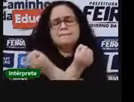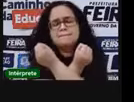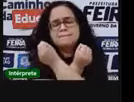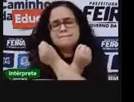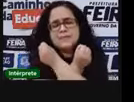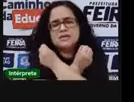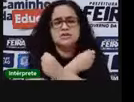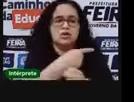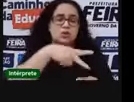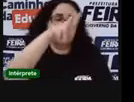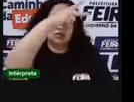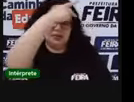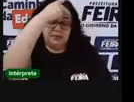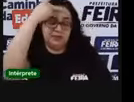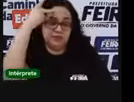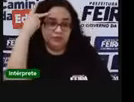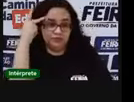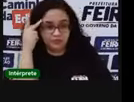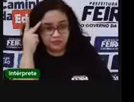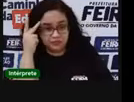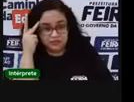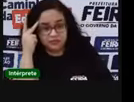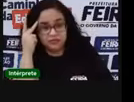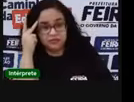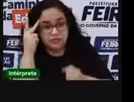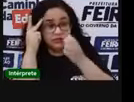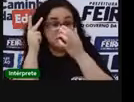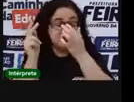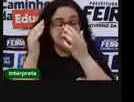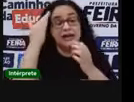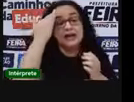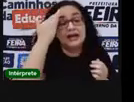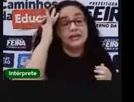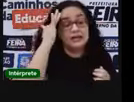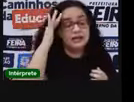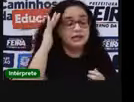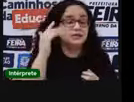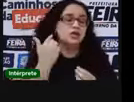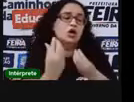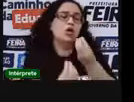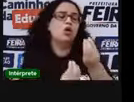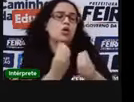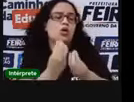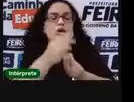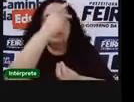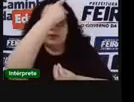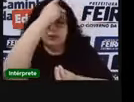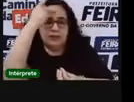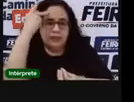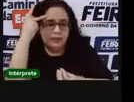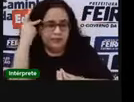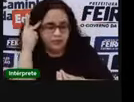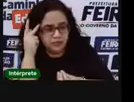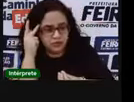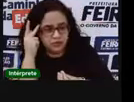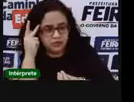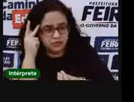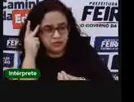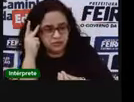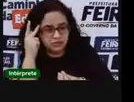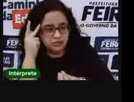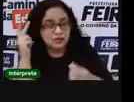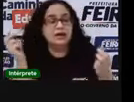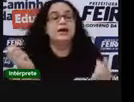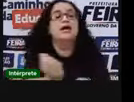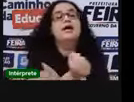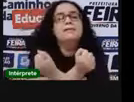a gente abraça o outro, a gente compreende o outro em tudo que o outro é. A gente